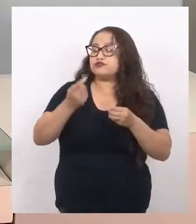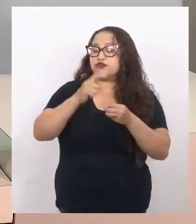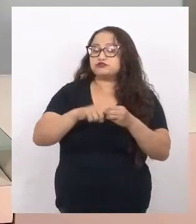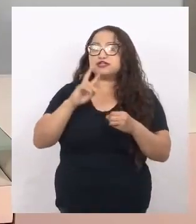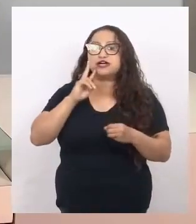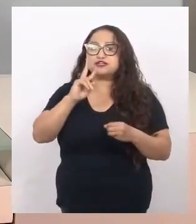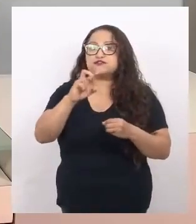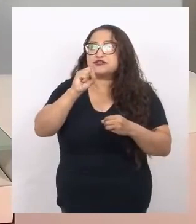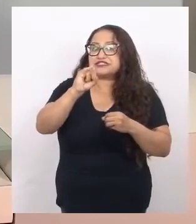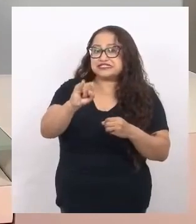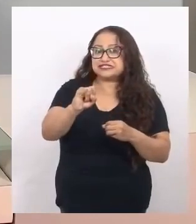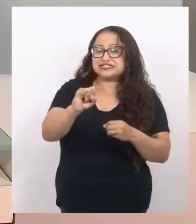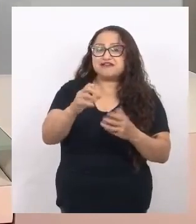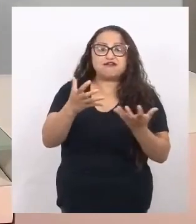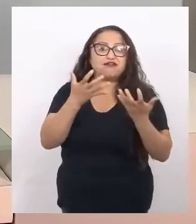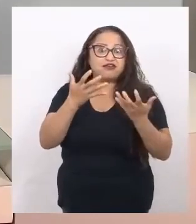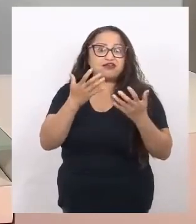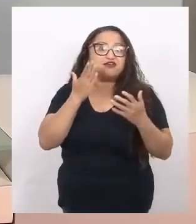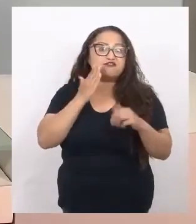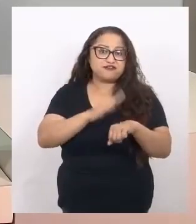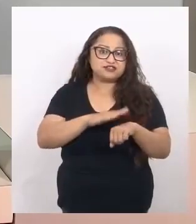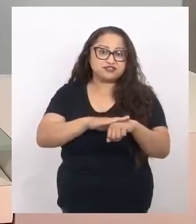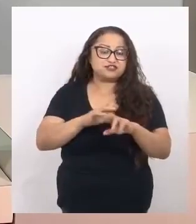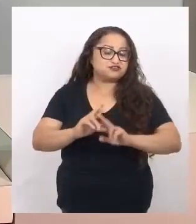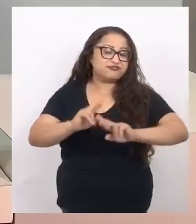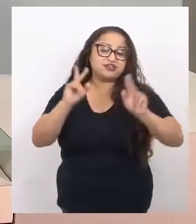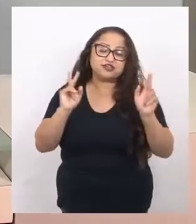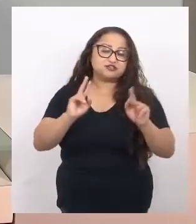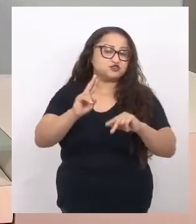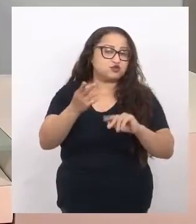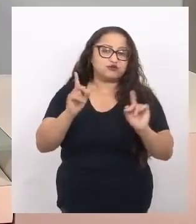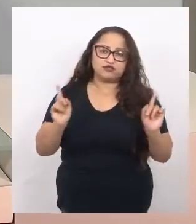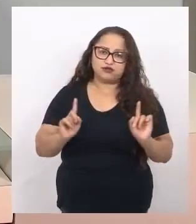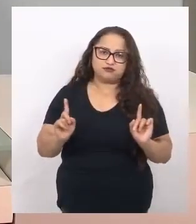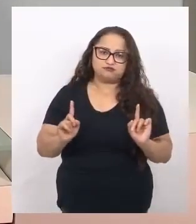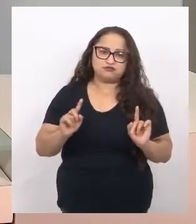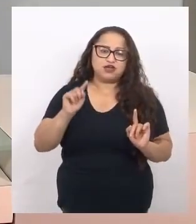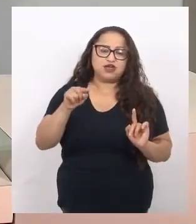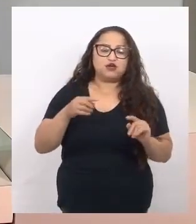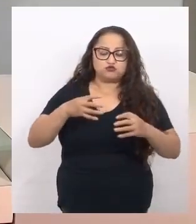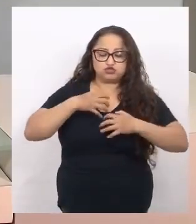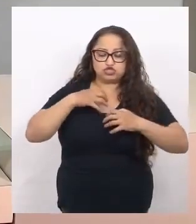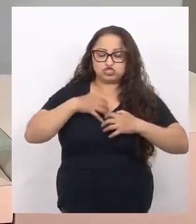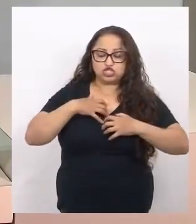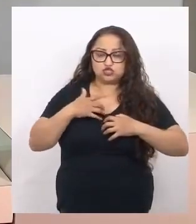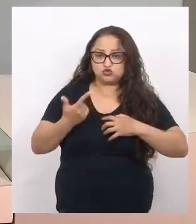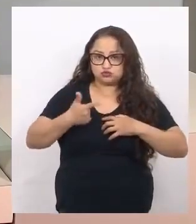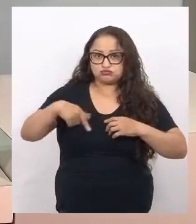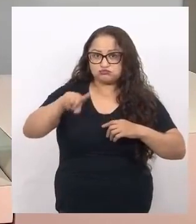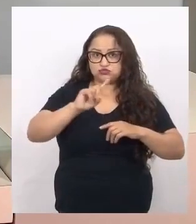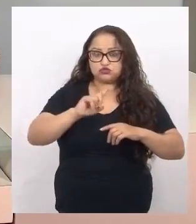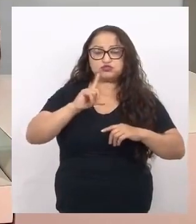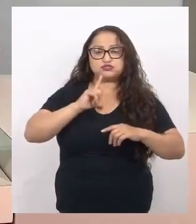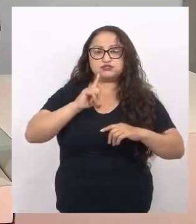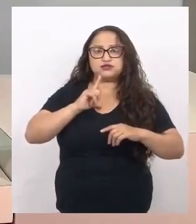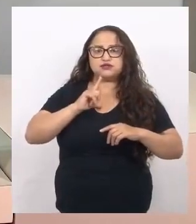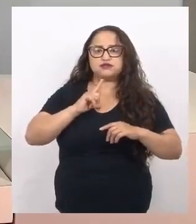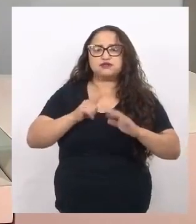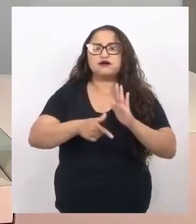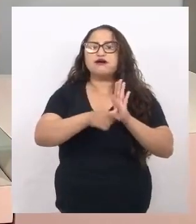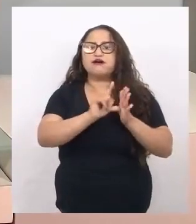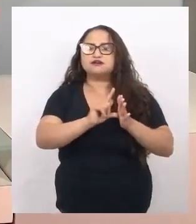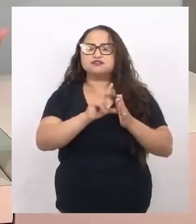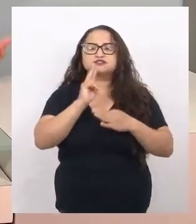esse modelo semestral. Ele é uma tendência que a gente está antecipando e a gente imagina que vários outros no futuro, né? São Paulo